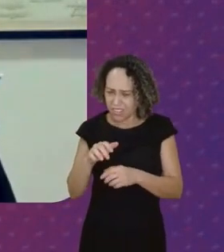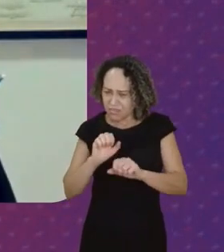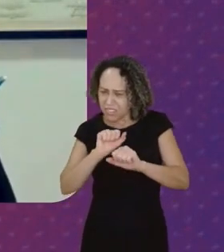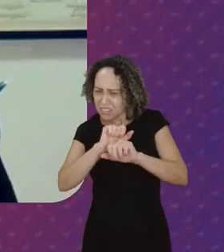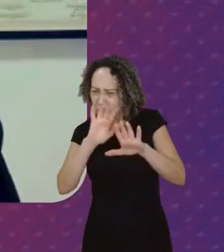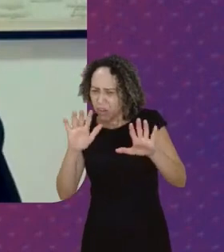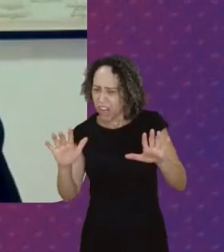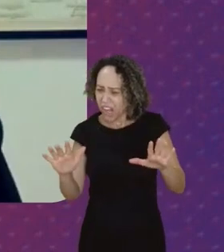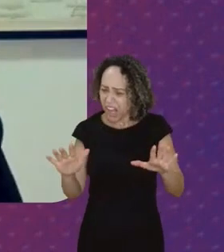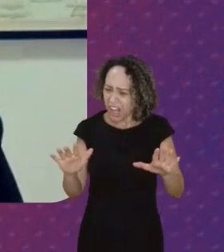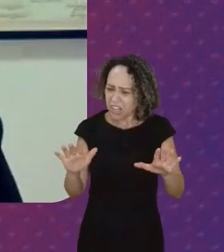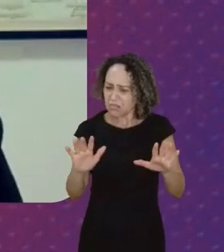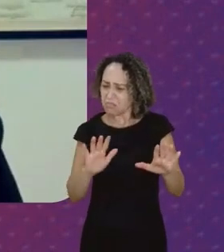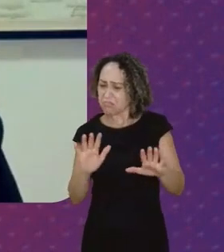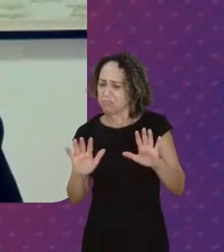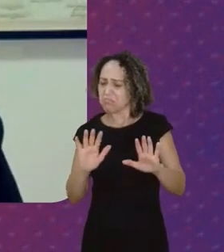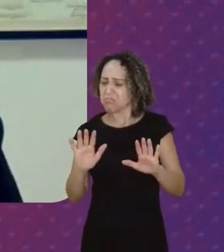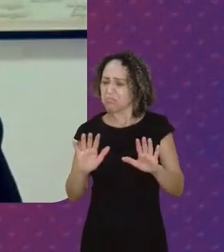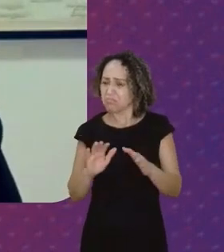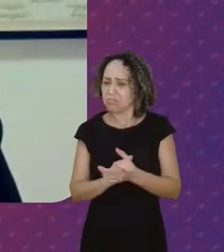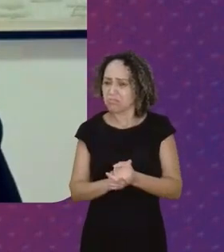claro esse ponto, mas